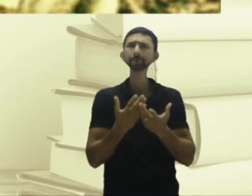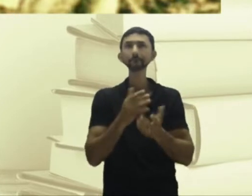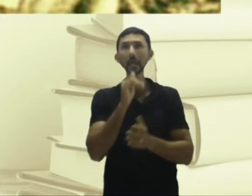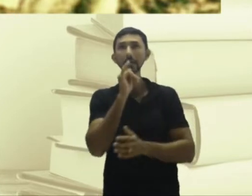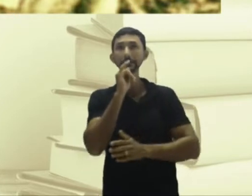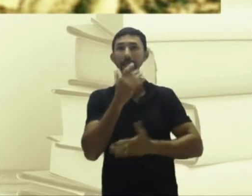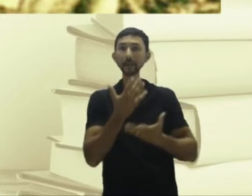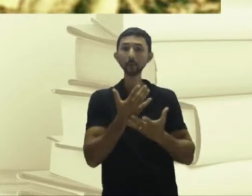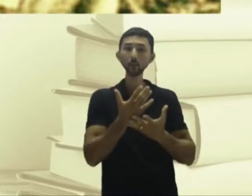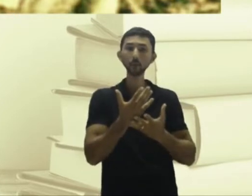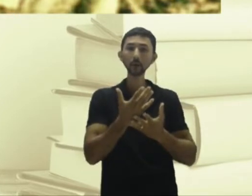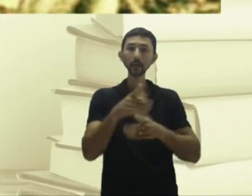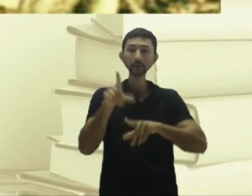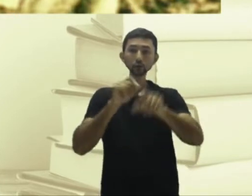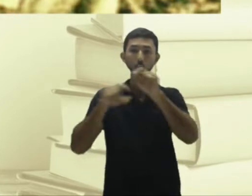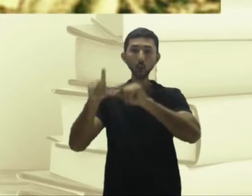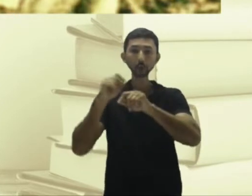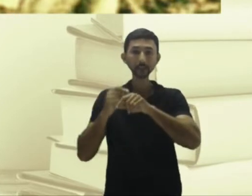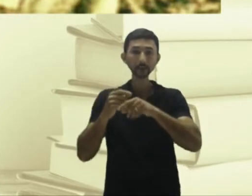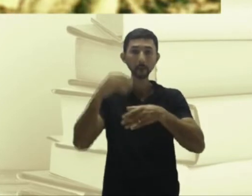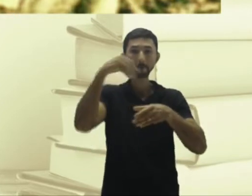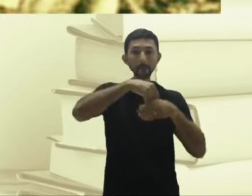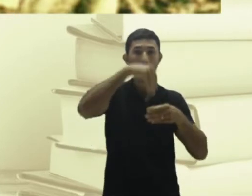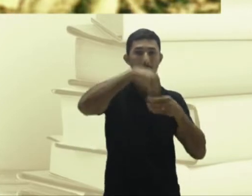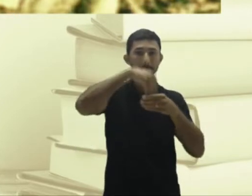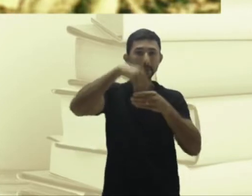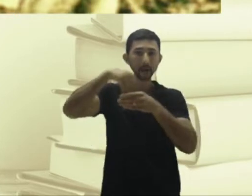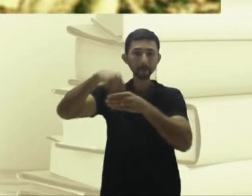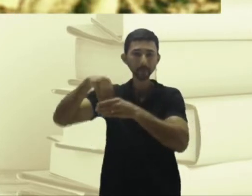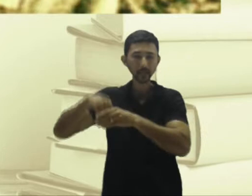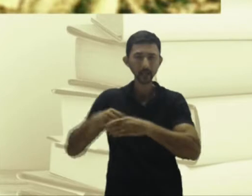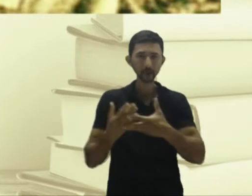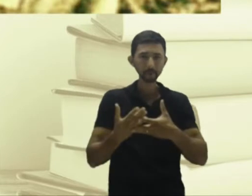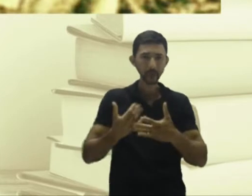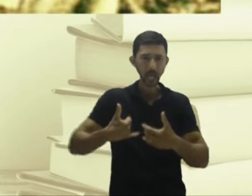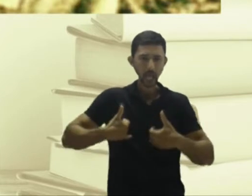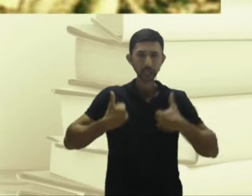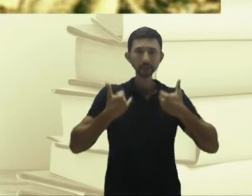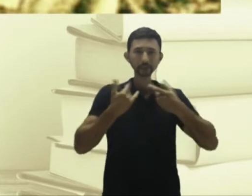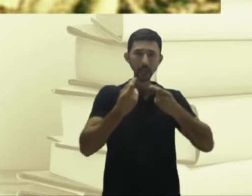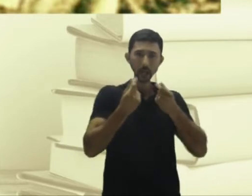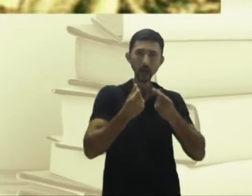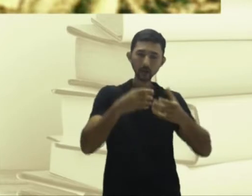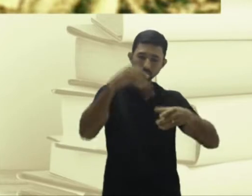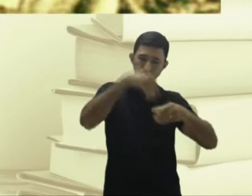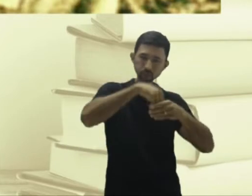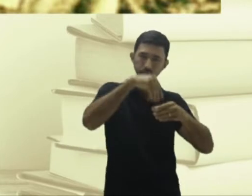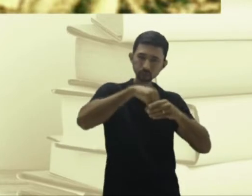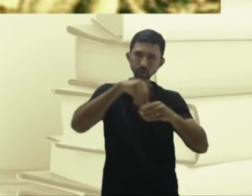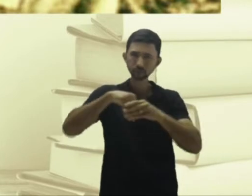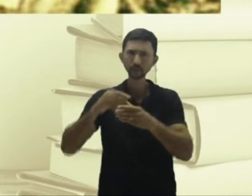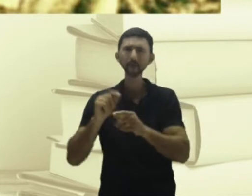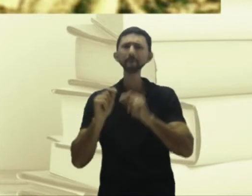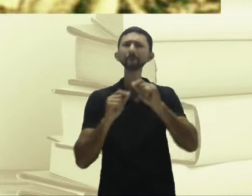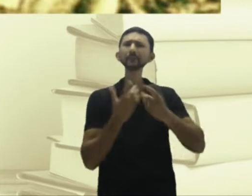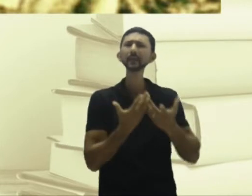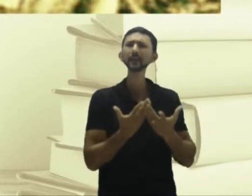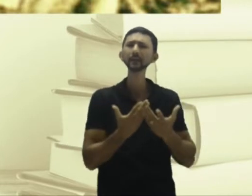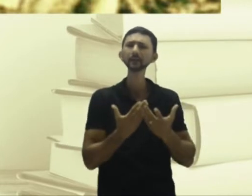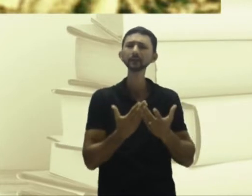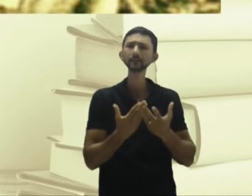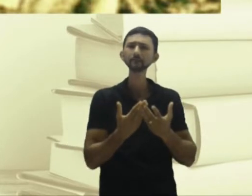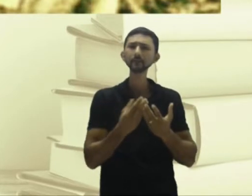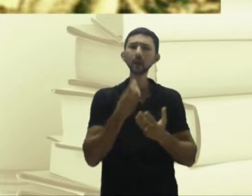assim, escolhido para ser a nova riqueza plantada nas terras ocupadas pelos portugueses foi